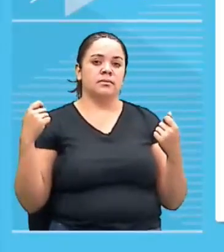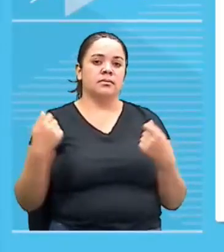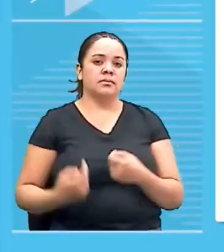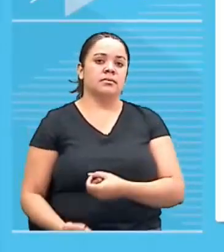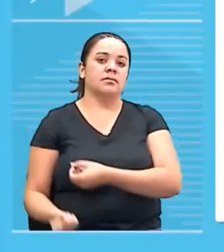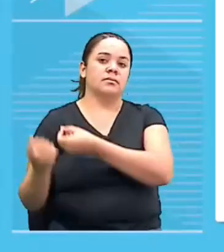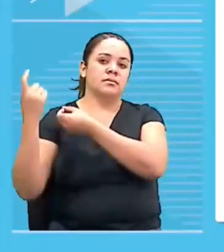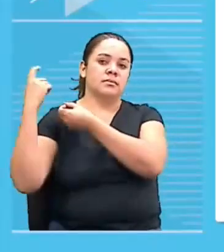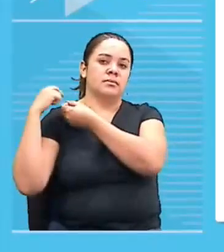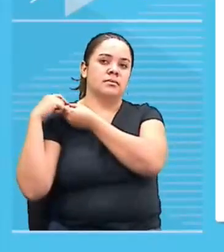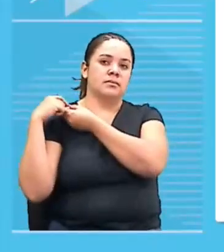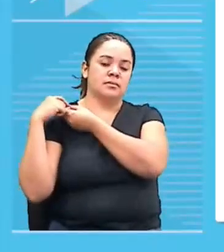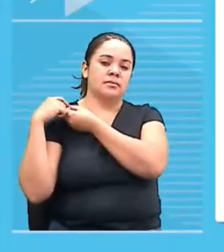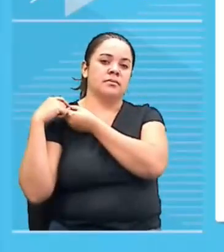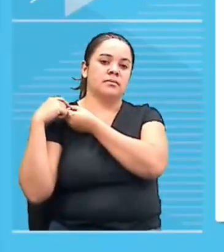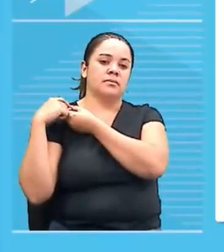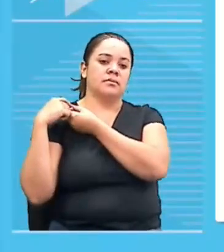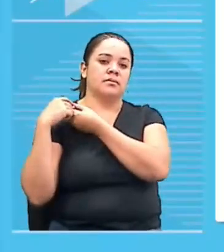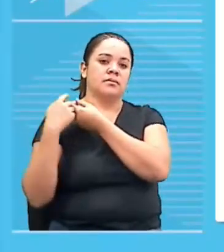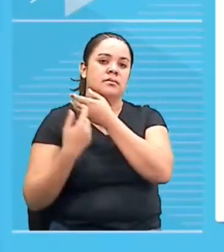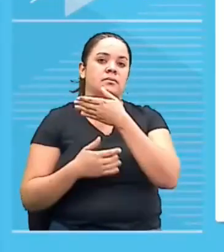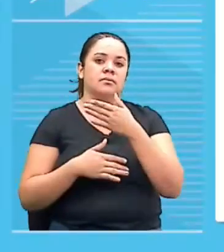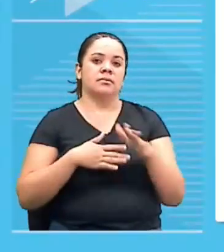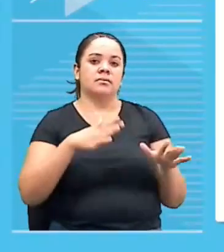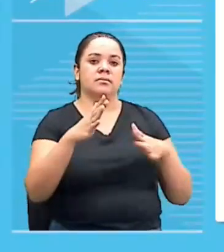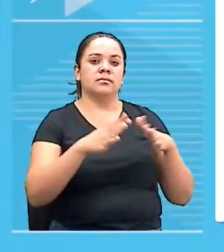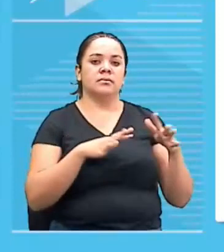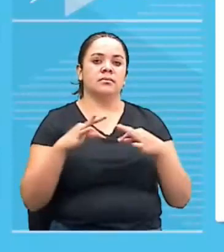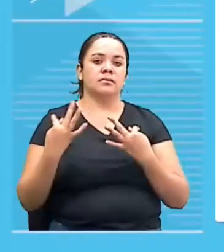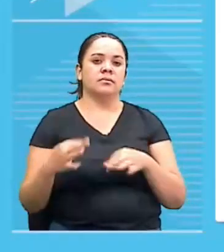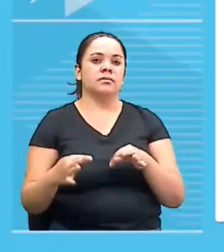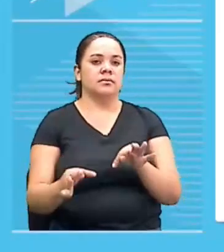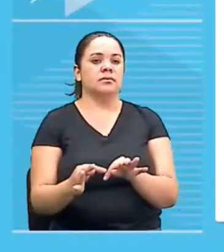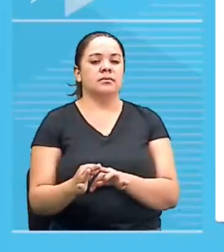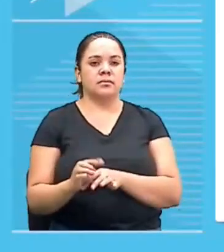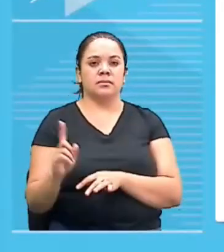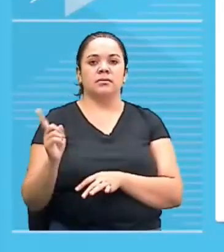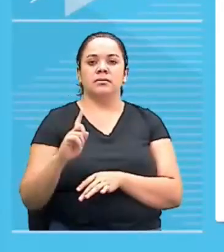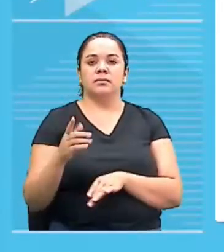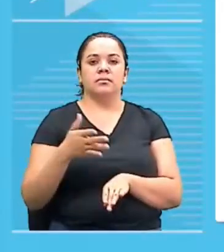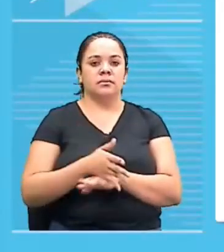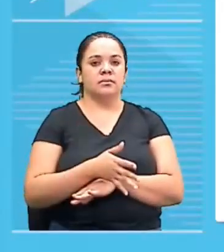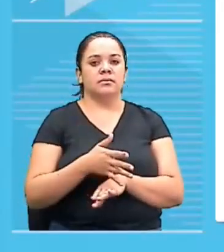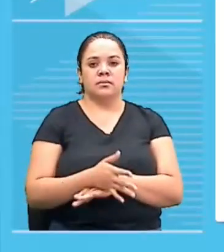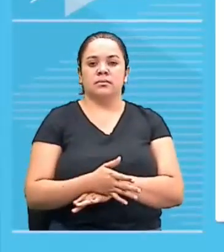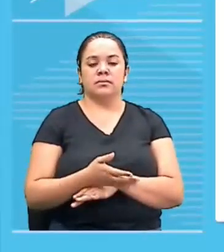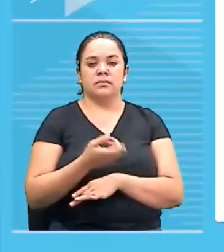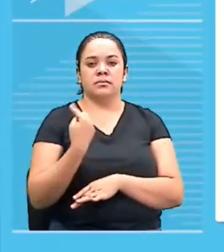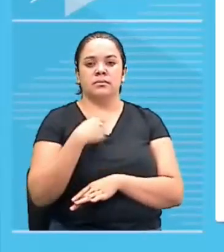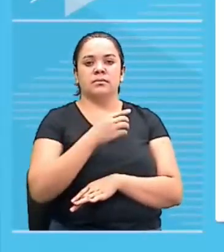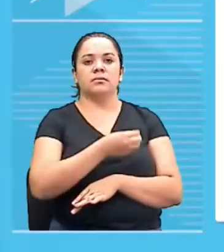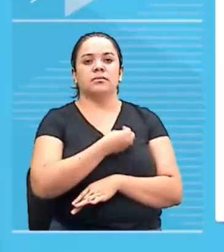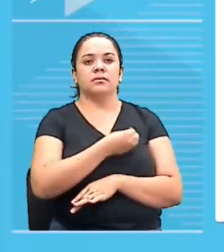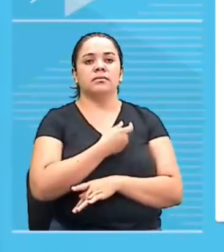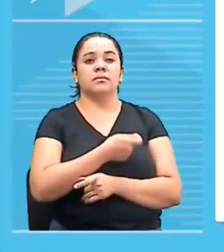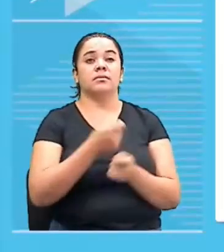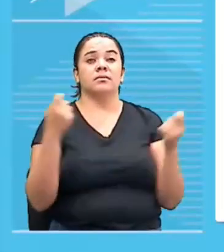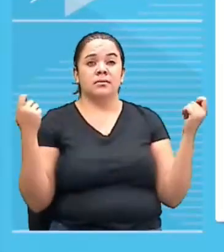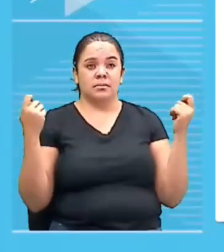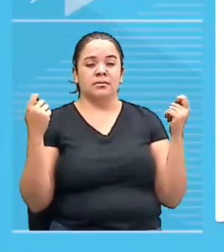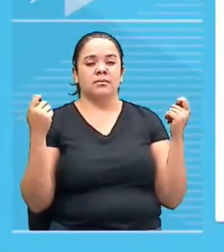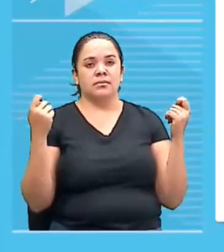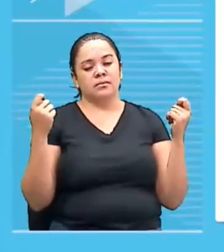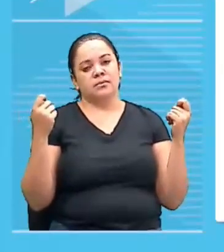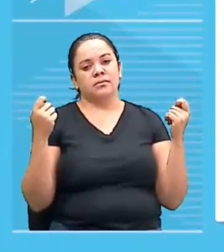para a fase que a tecnologia já não era mais parte da nossa vida. Não dá mais,